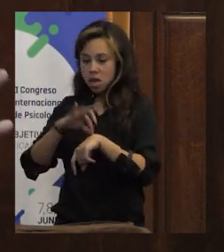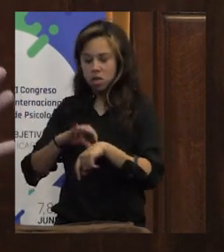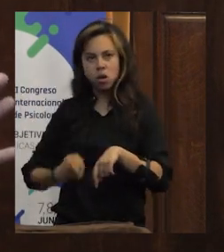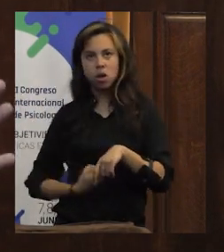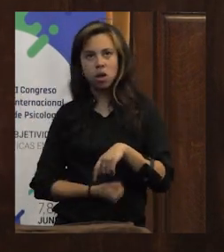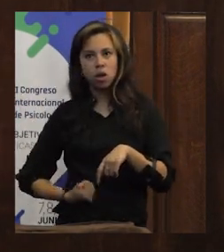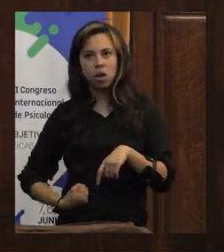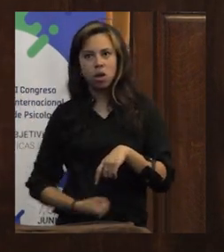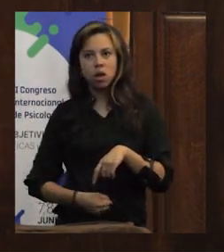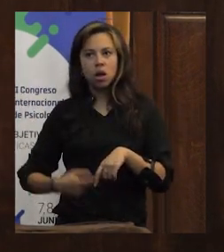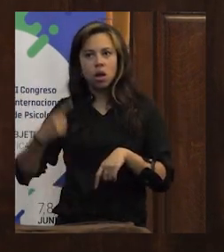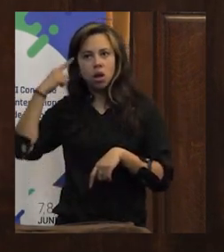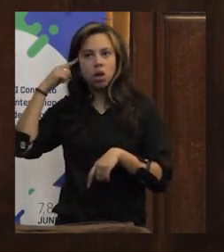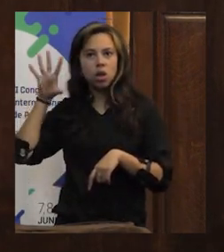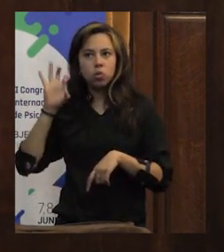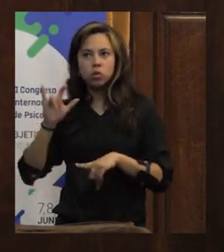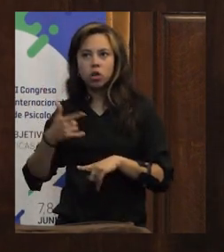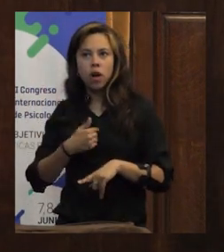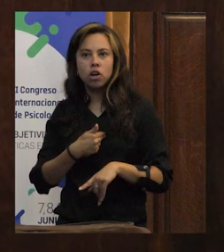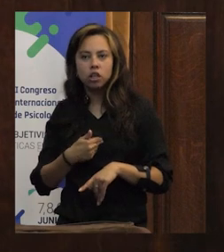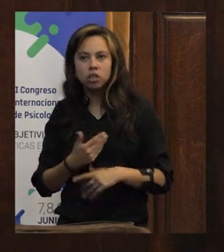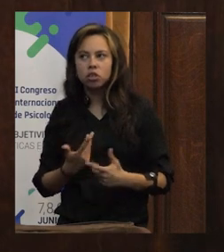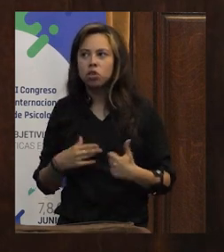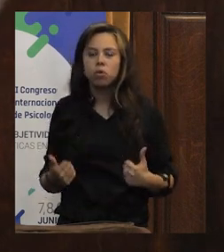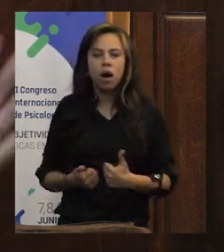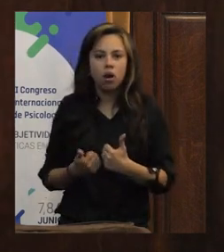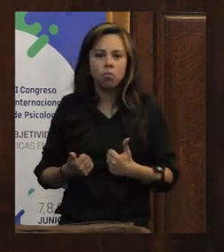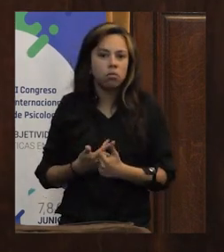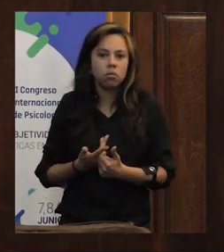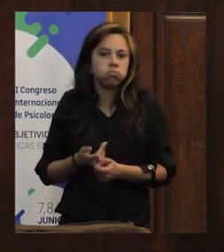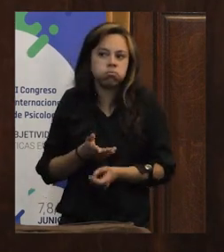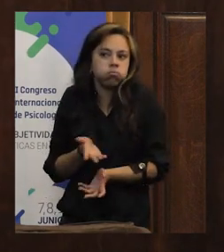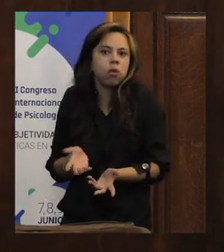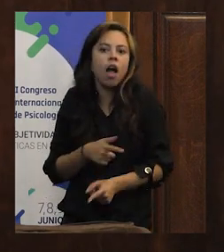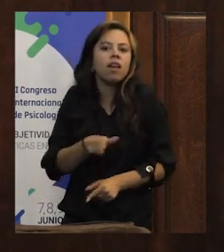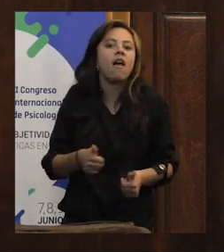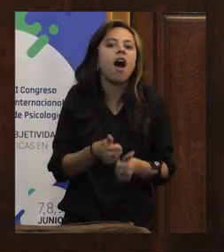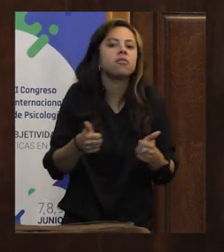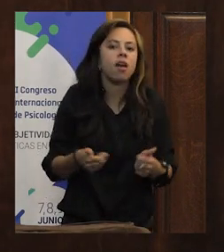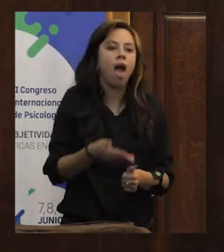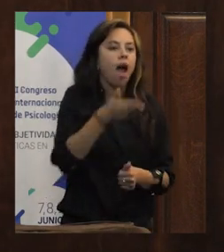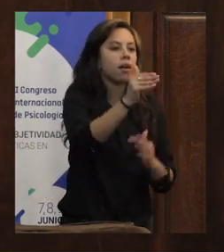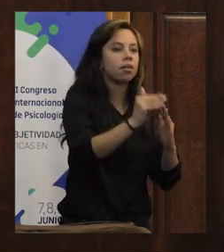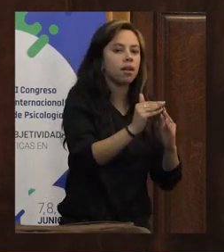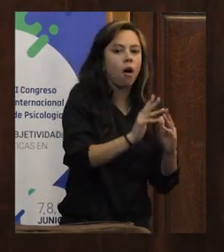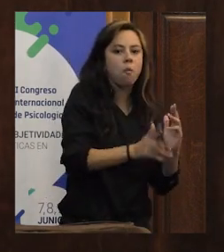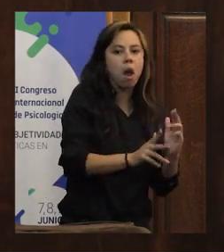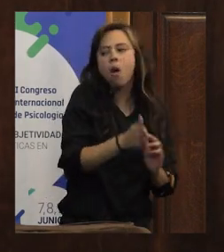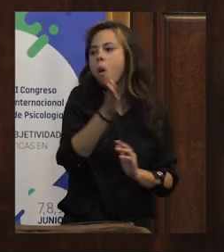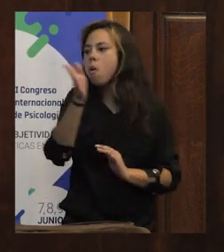em risco, tu dizes, tá bom. Faz o que tens que fazer.